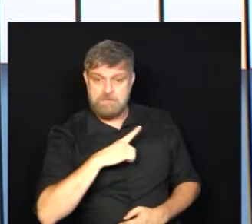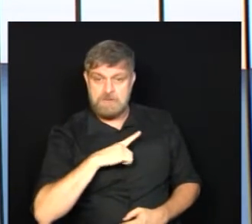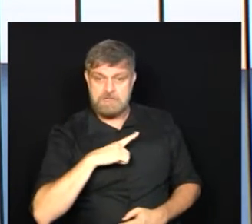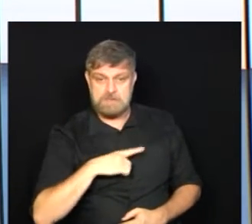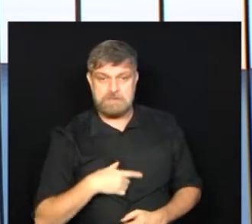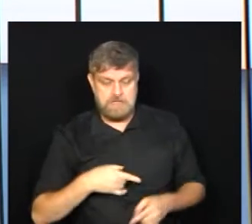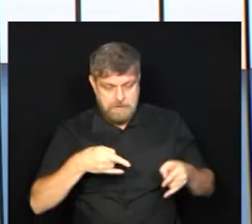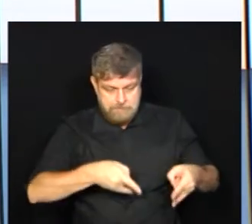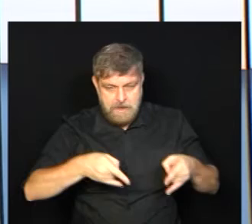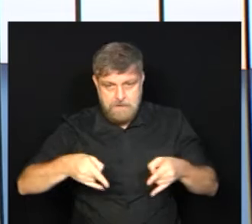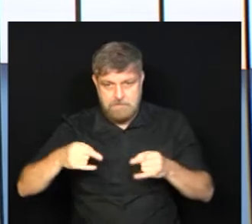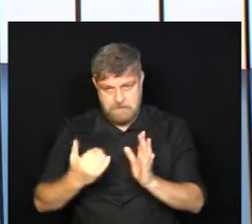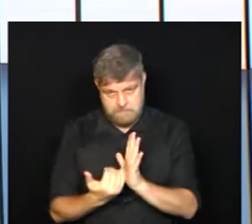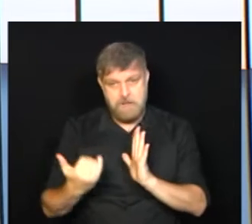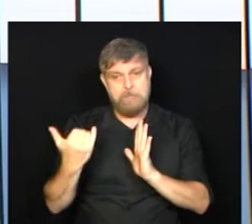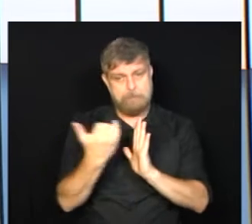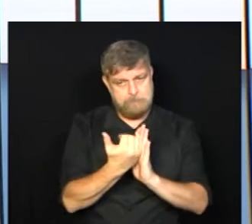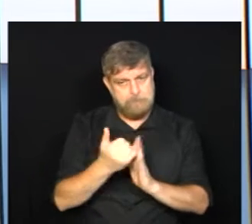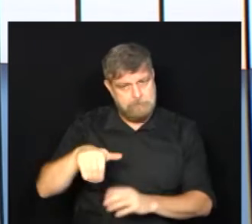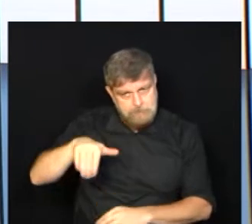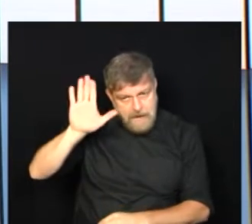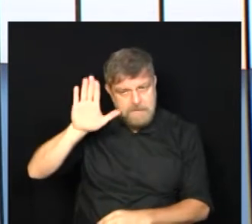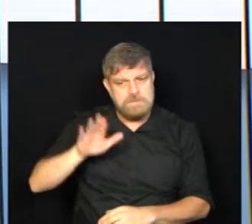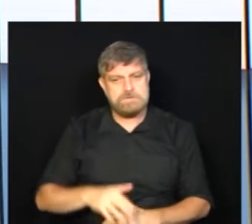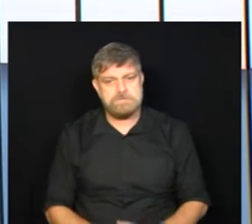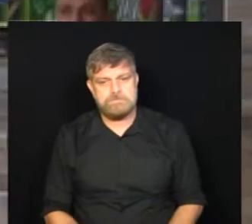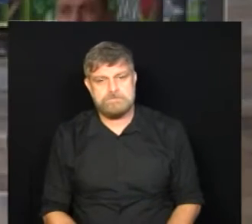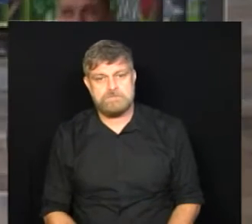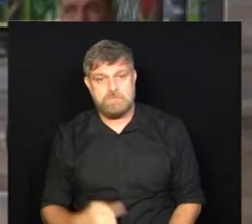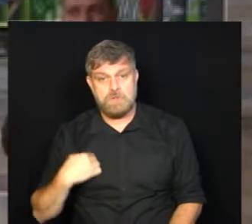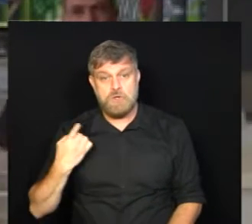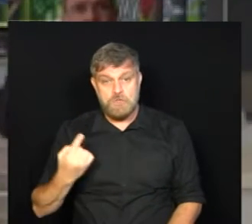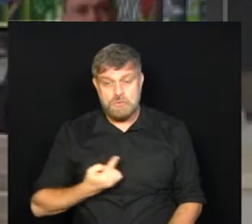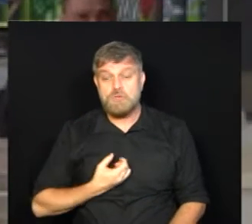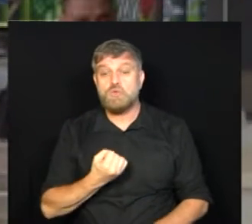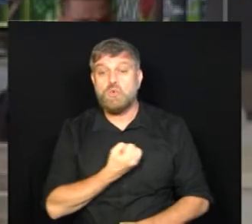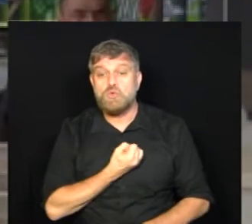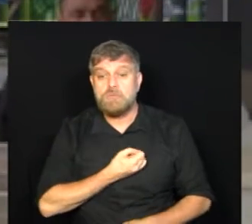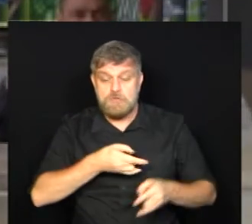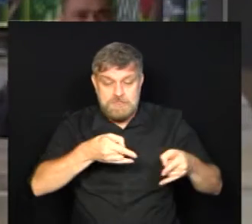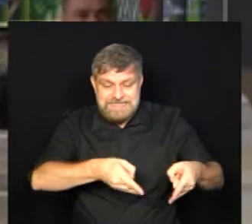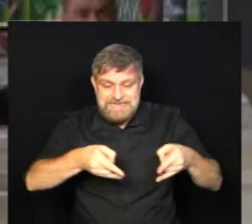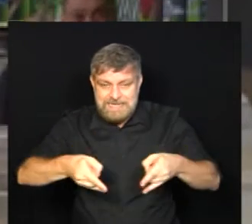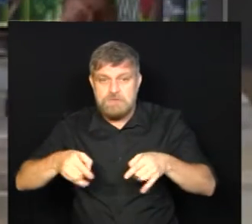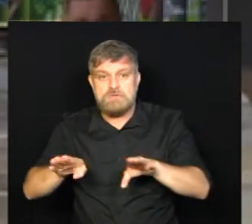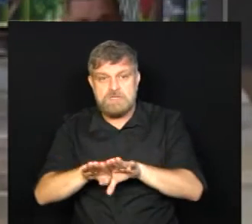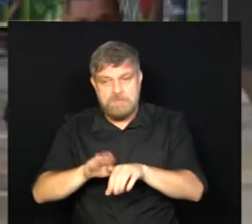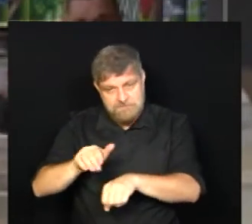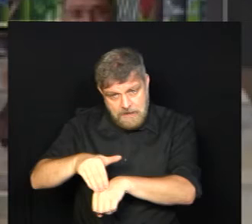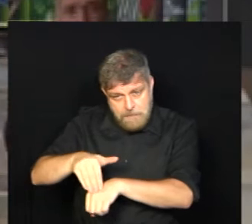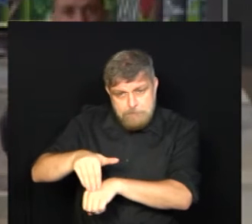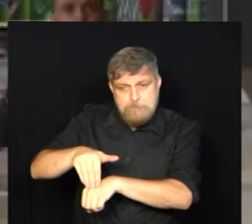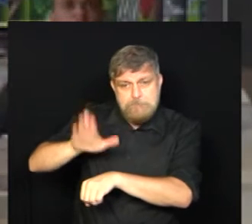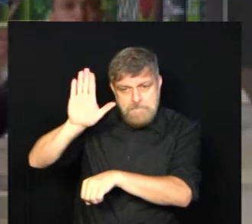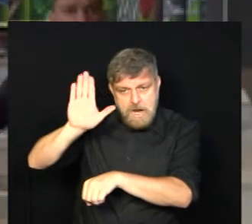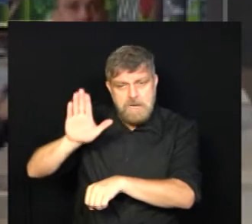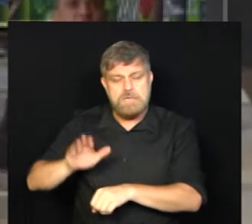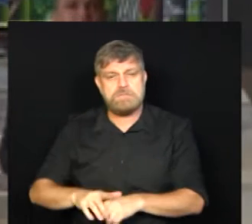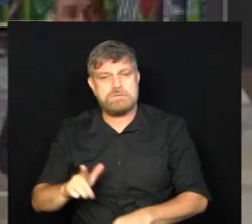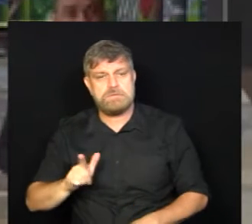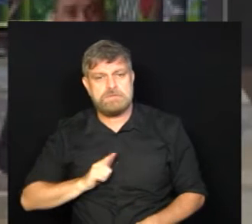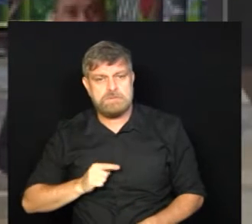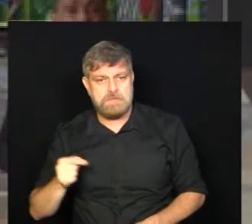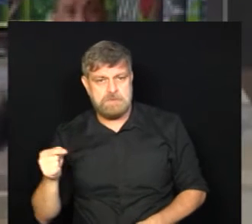da disponibilidade de leitos. Nós vamos aumentar o número de leitos lá também, muito possivelmente no